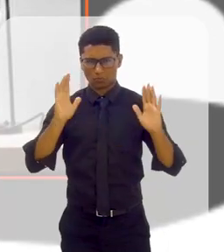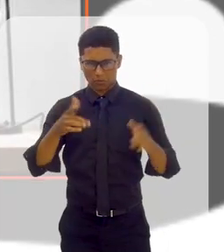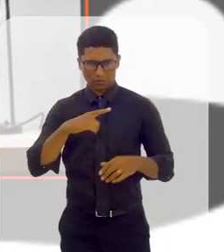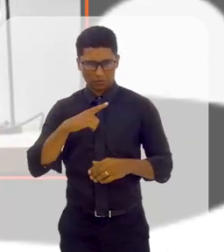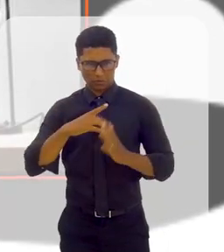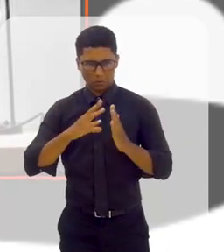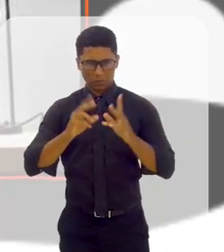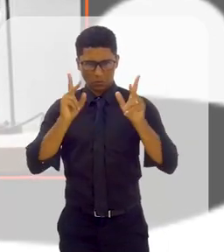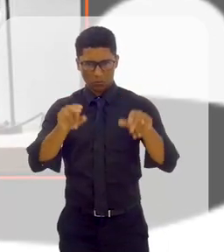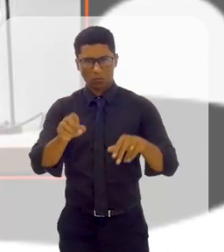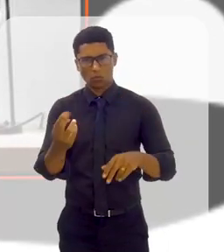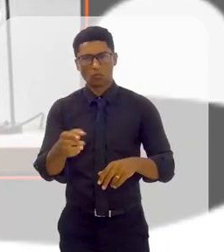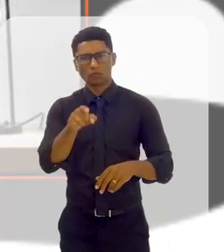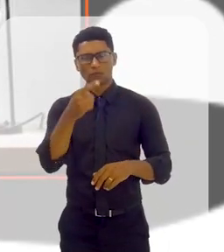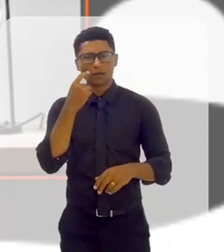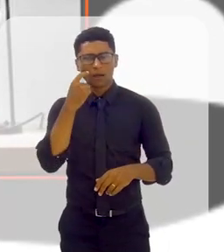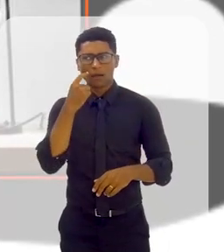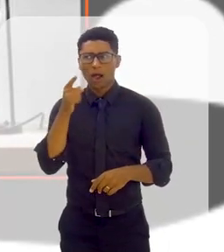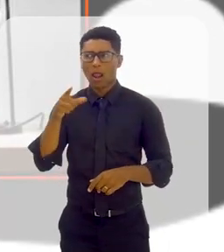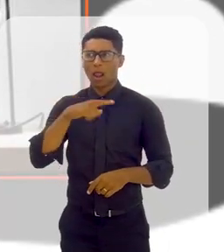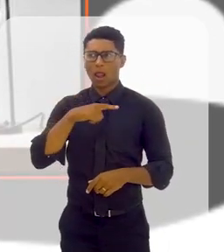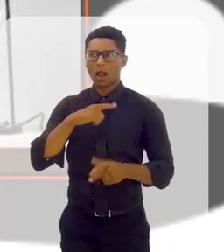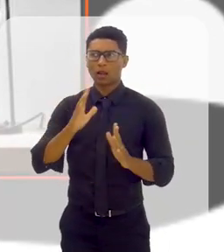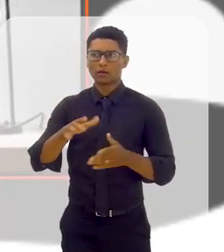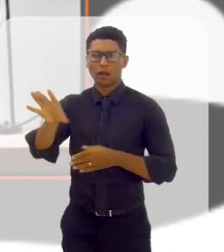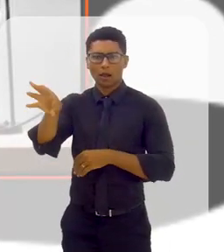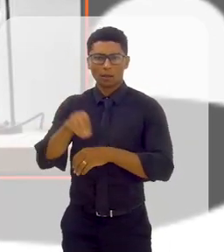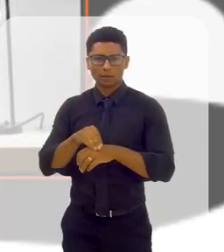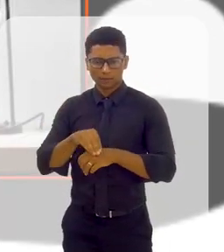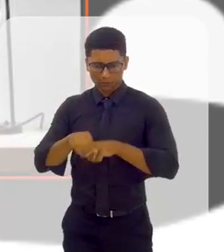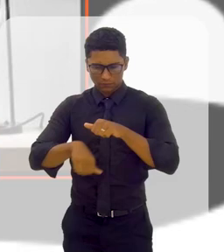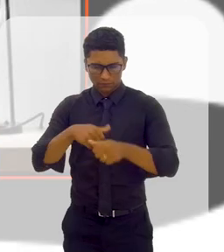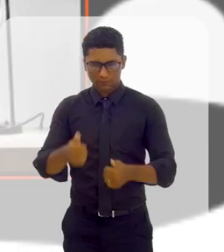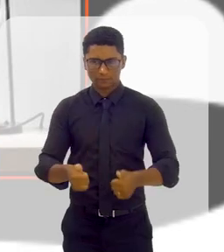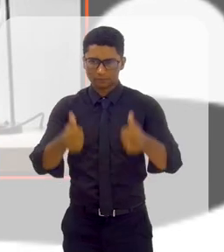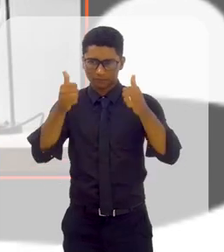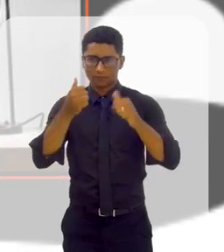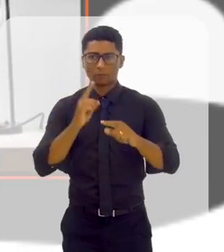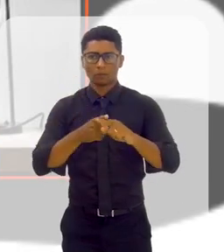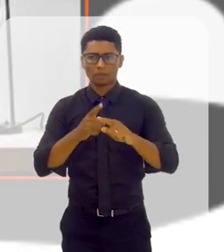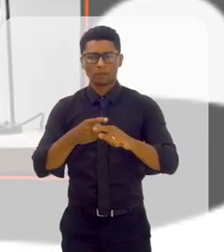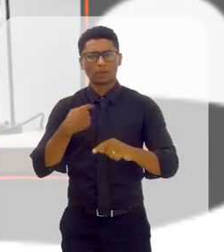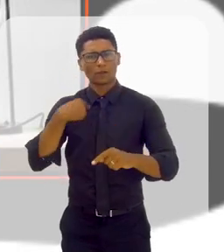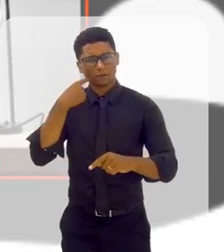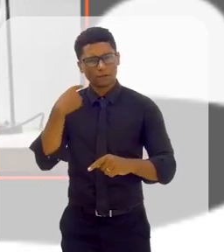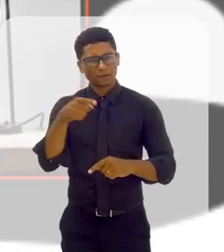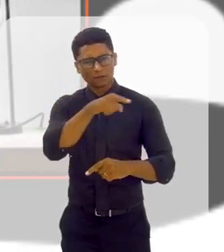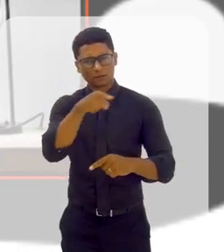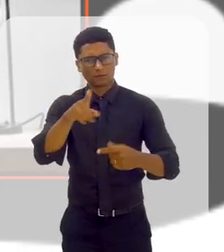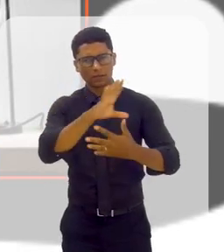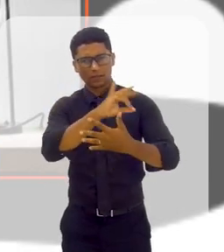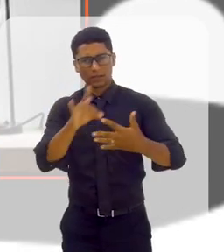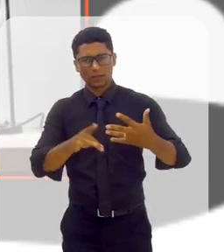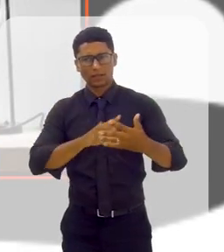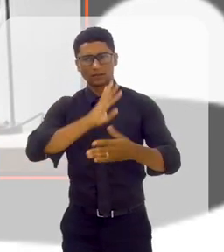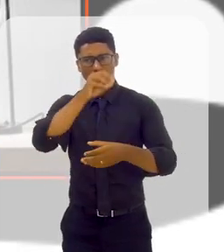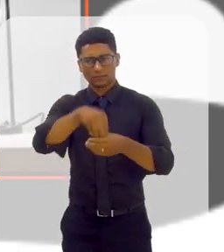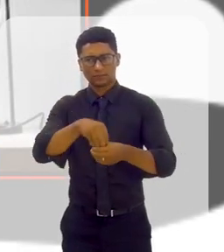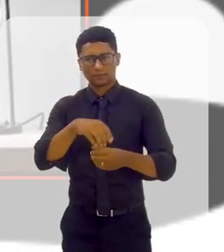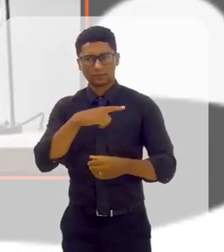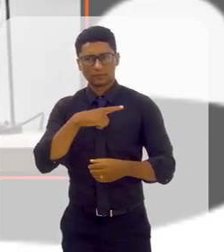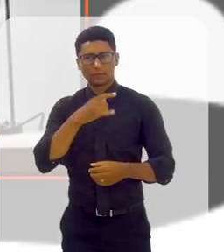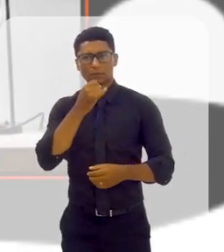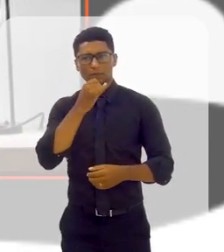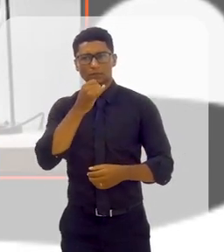ou Vocês pegaram ideias que já existem ainda melhoraram porque eu tô vendo que vocês têm algumas peculiaridades como essa